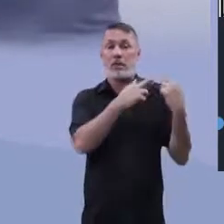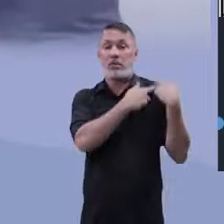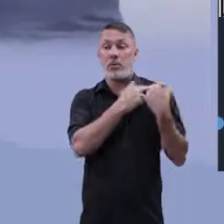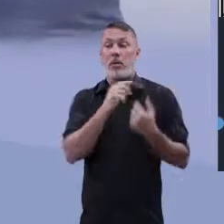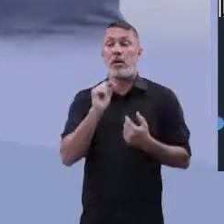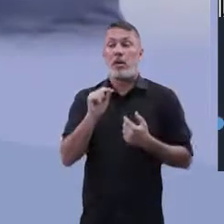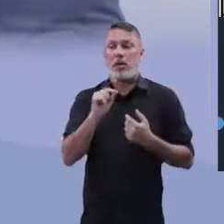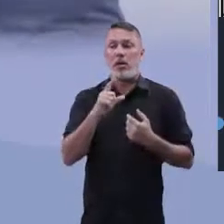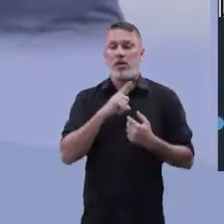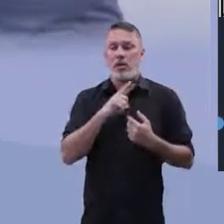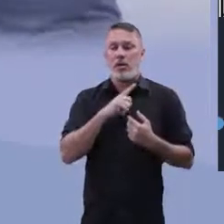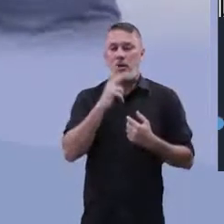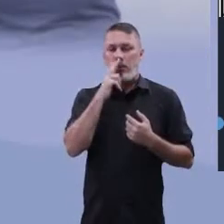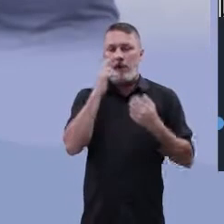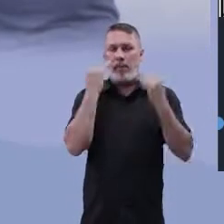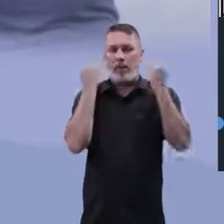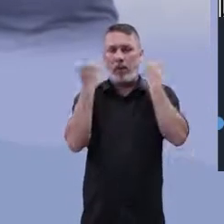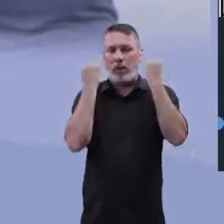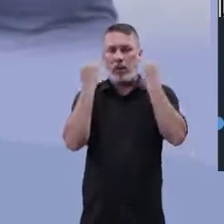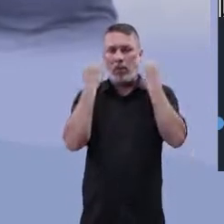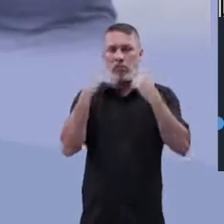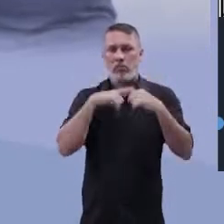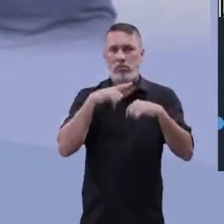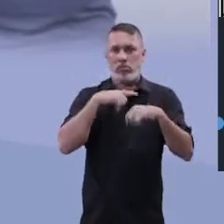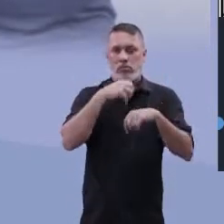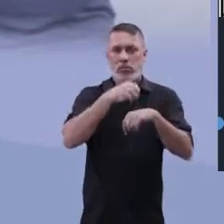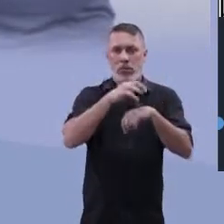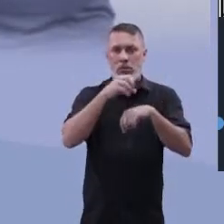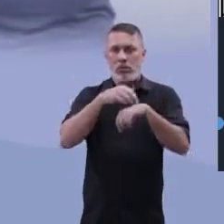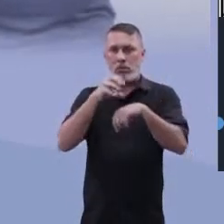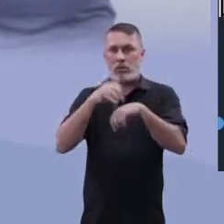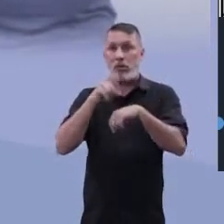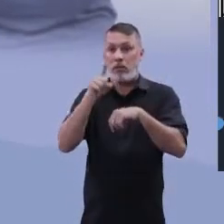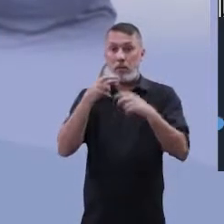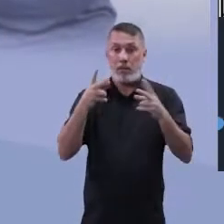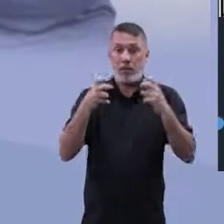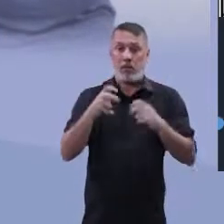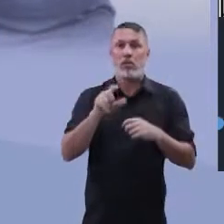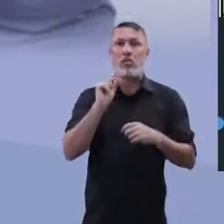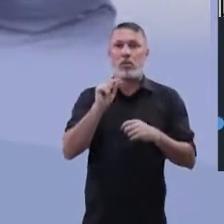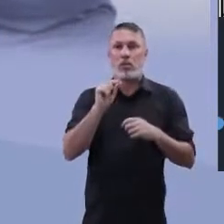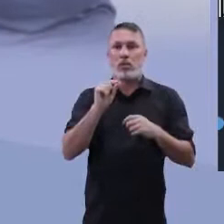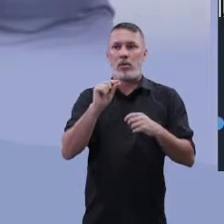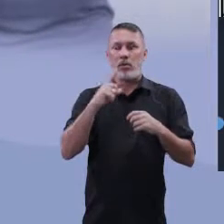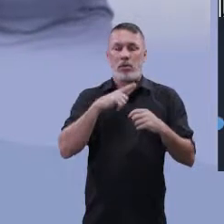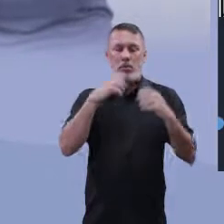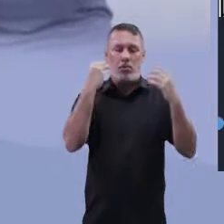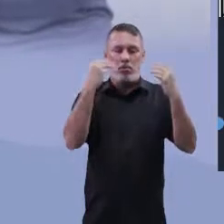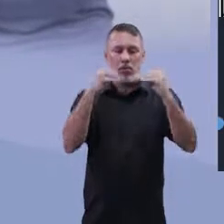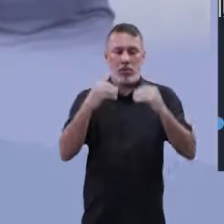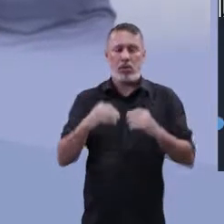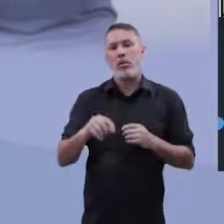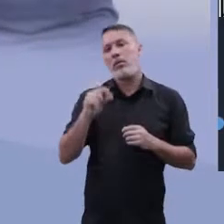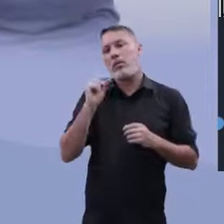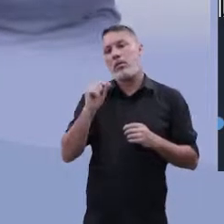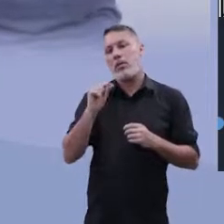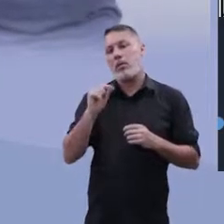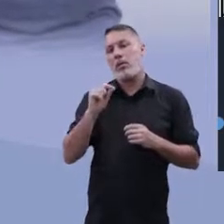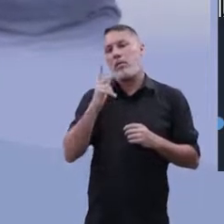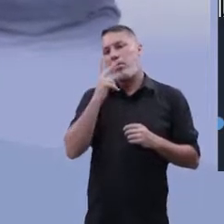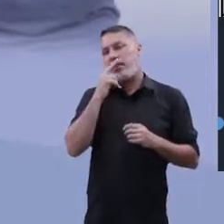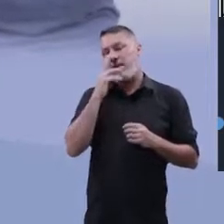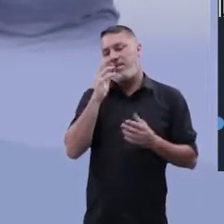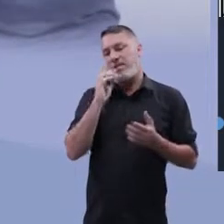né, ele vai jogando umas informações, perceba, meu amor, as informações que ele coloca ali